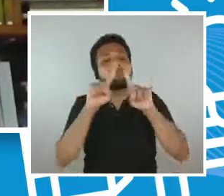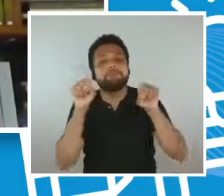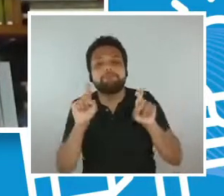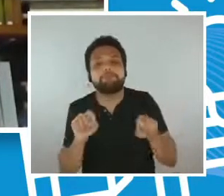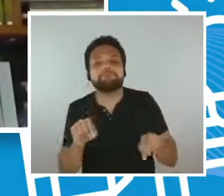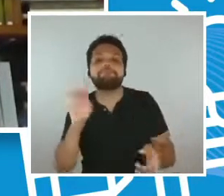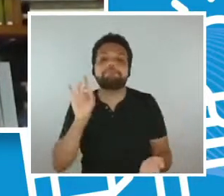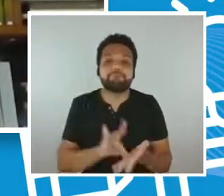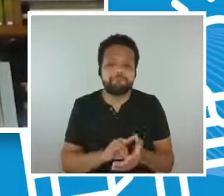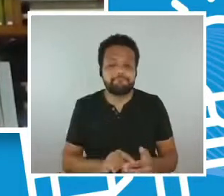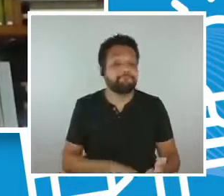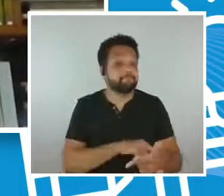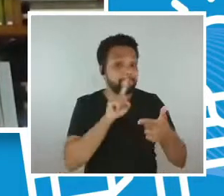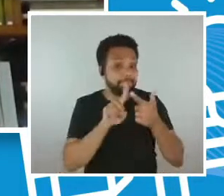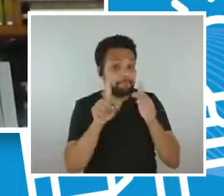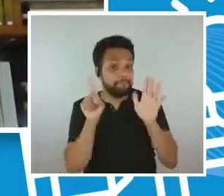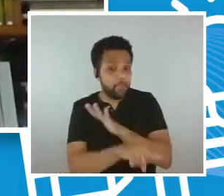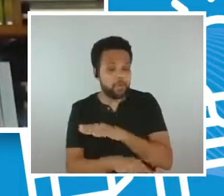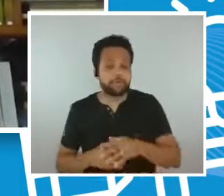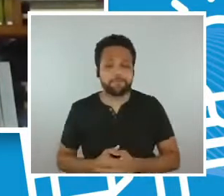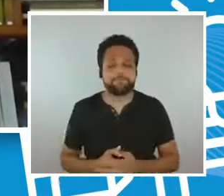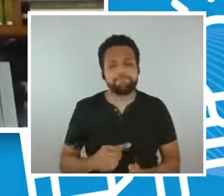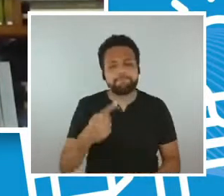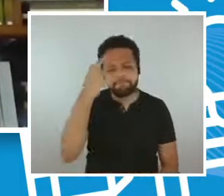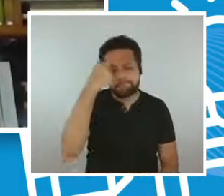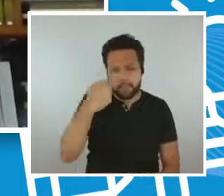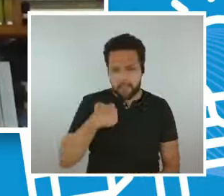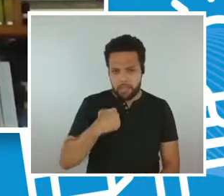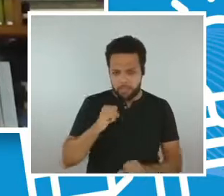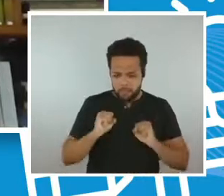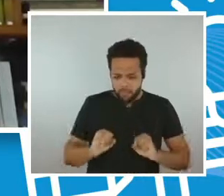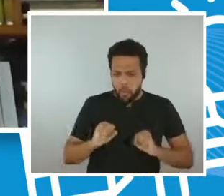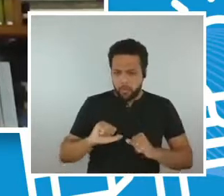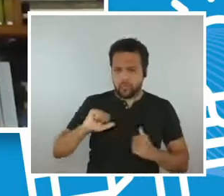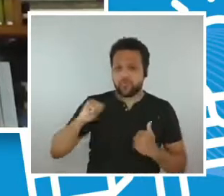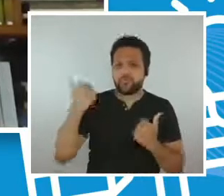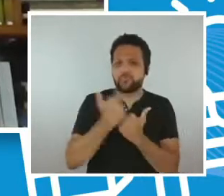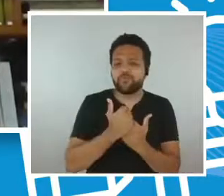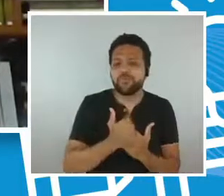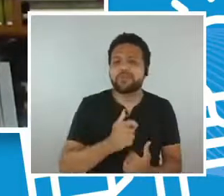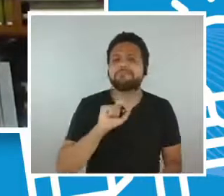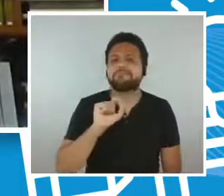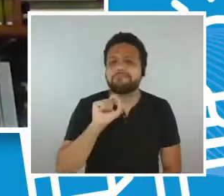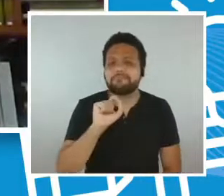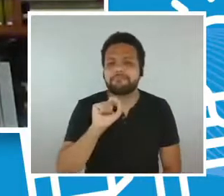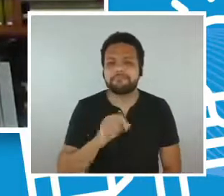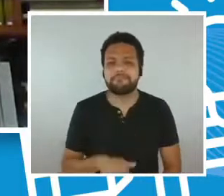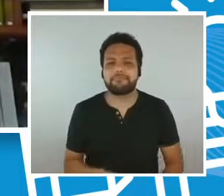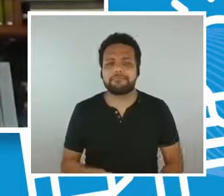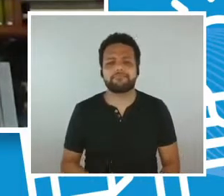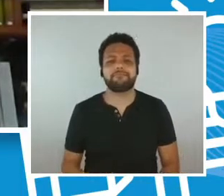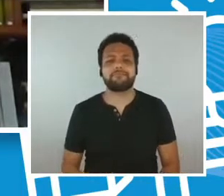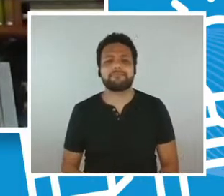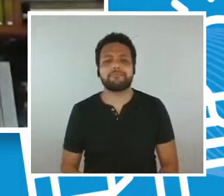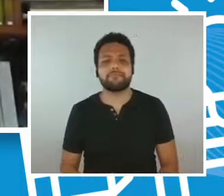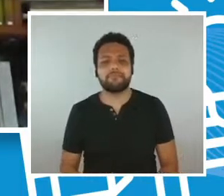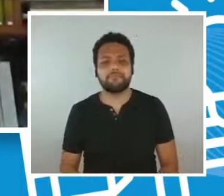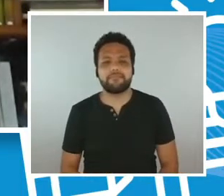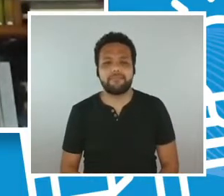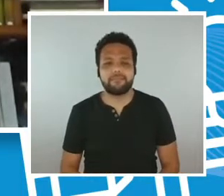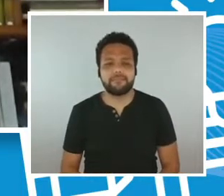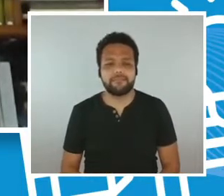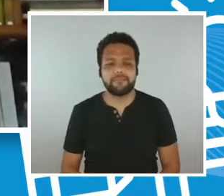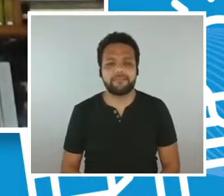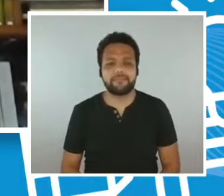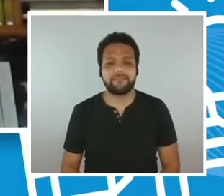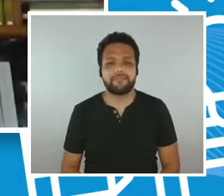outra indagação, será que eu posso substituir o contato face-to-face, né, olho no